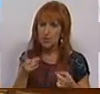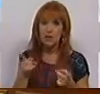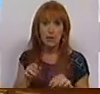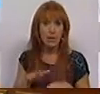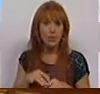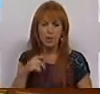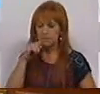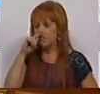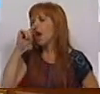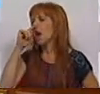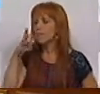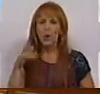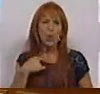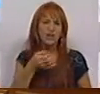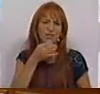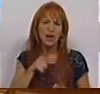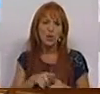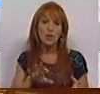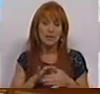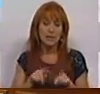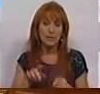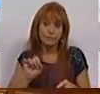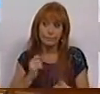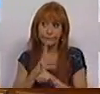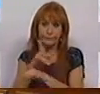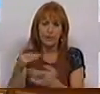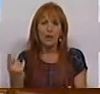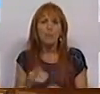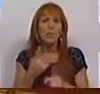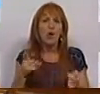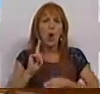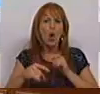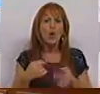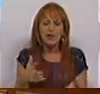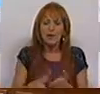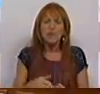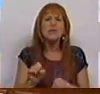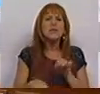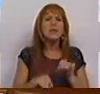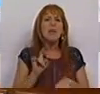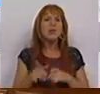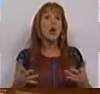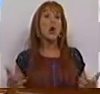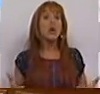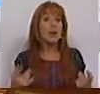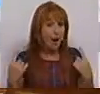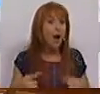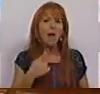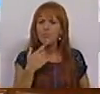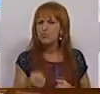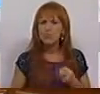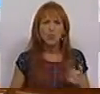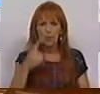também por arrogância, quando falei no sangue, suor e lágrimas, porque aquilo que na realidade se passa é que há